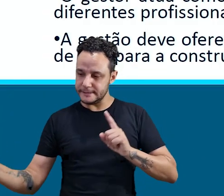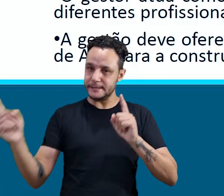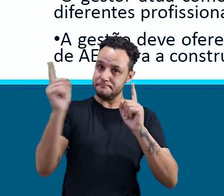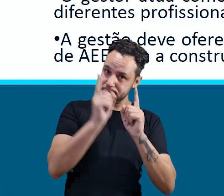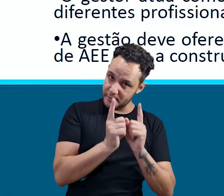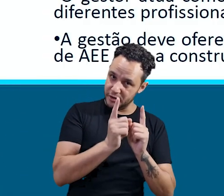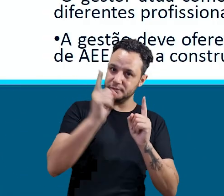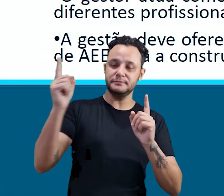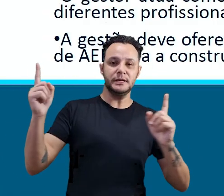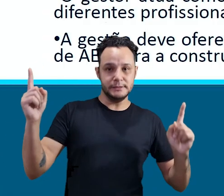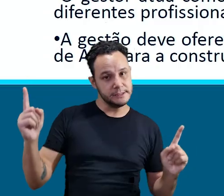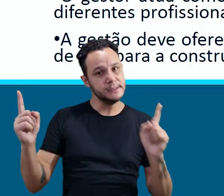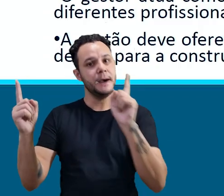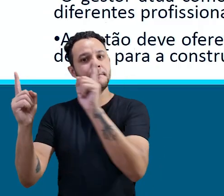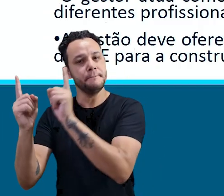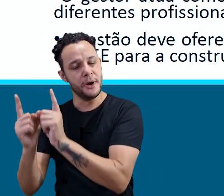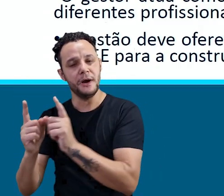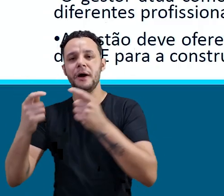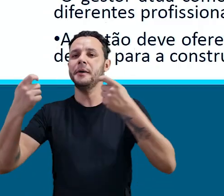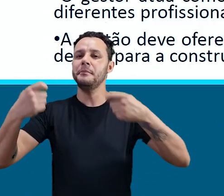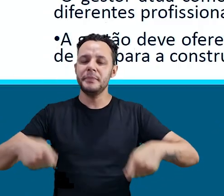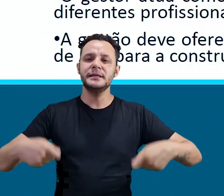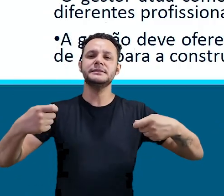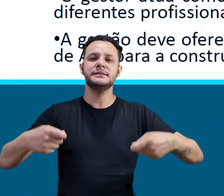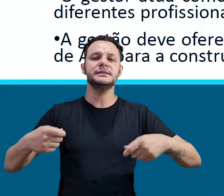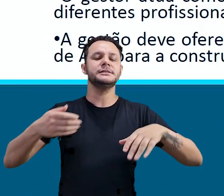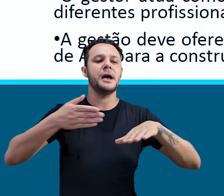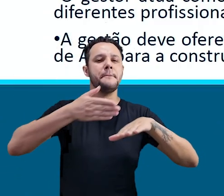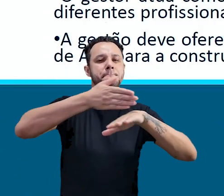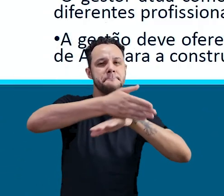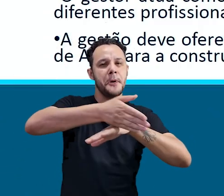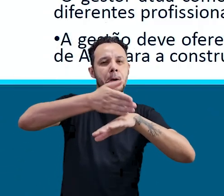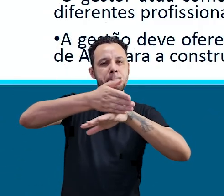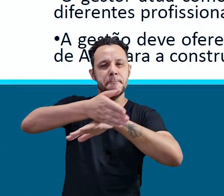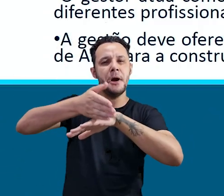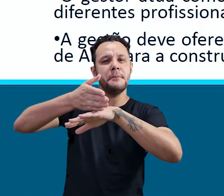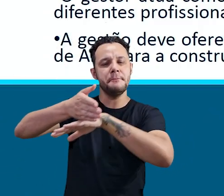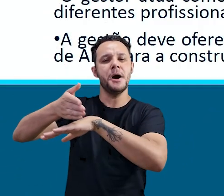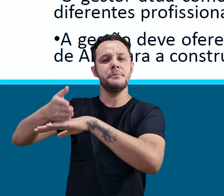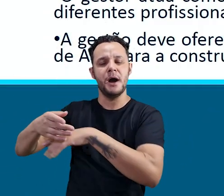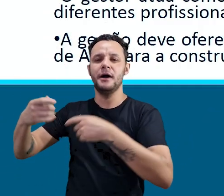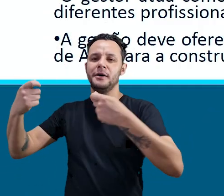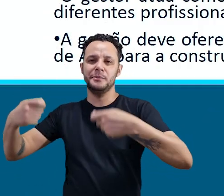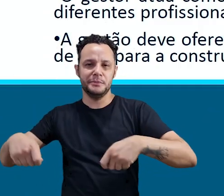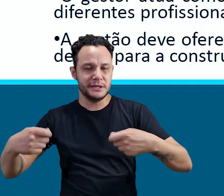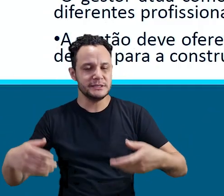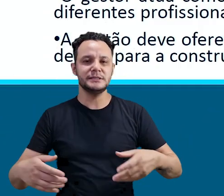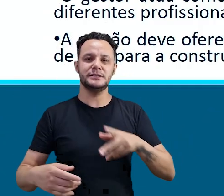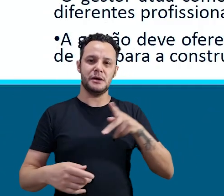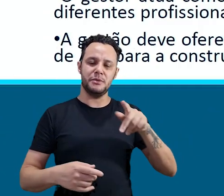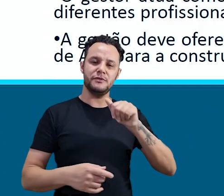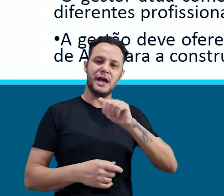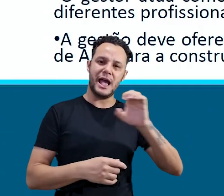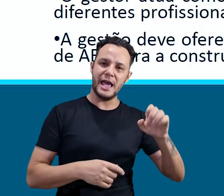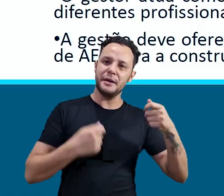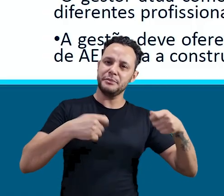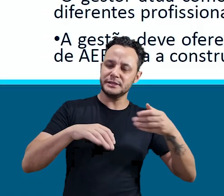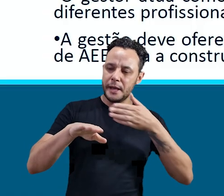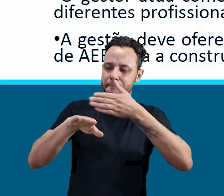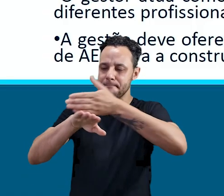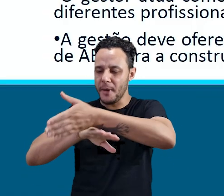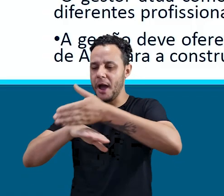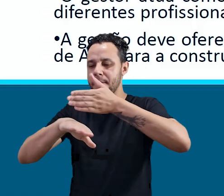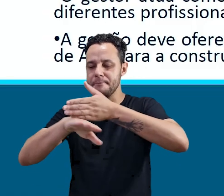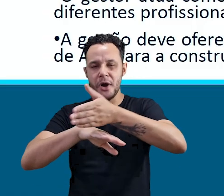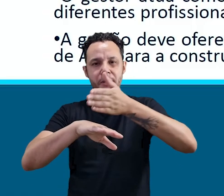com o professor do AE, o professor do AE tem que ter liberdade de poder circular na escola, assistir alguma aula, estar presente com